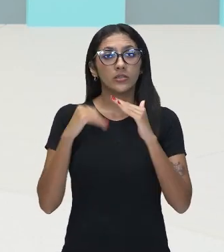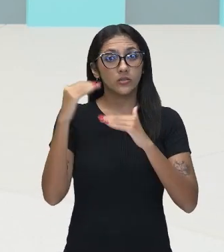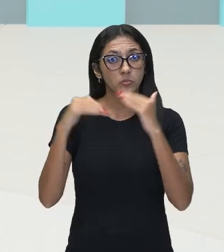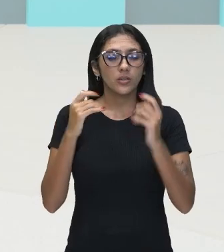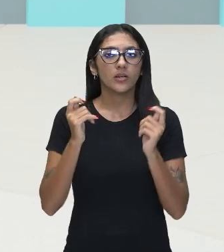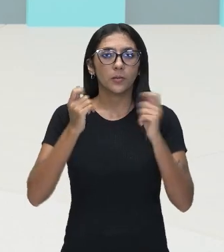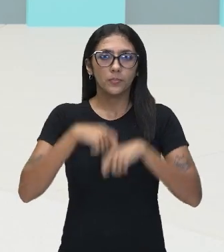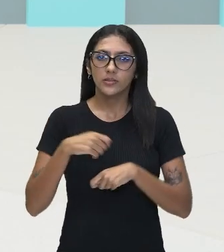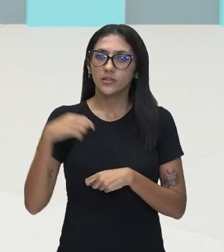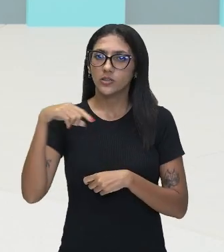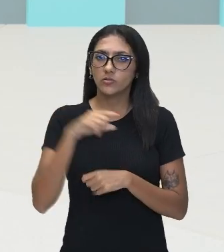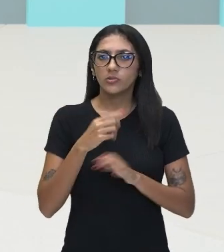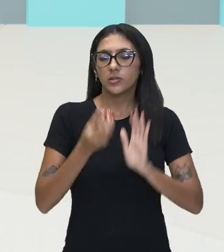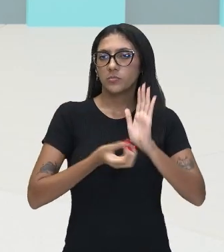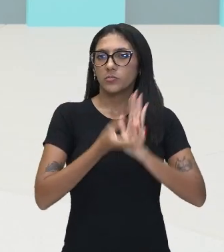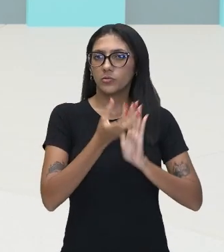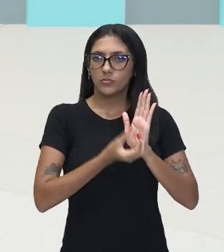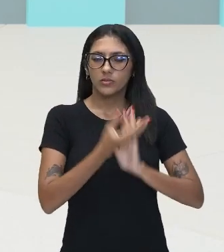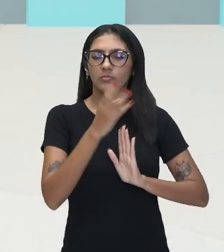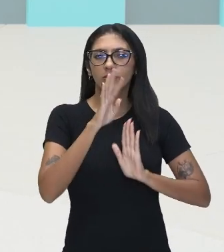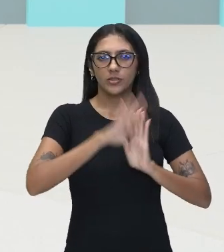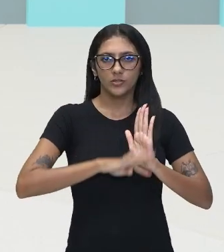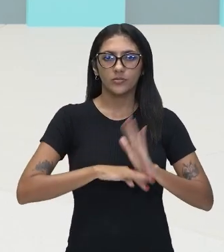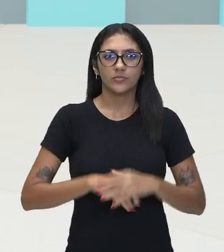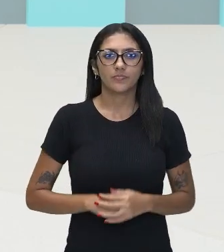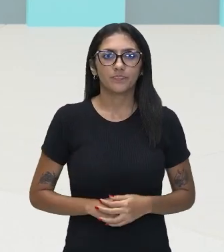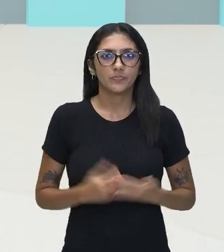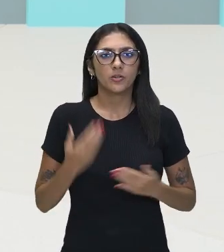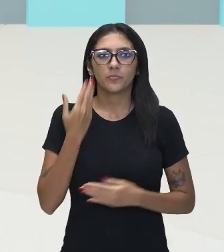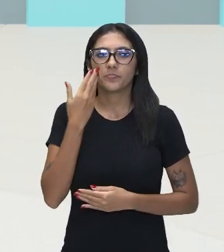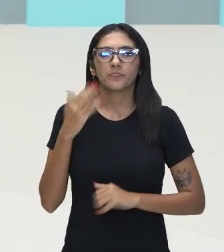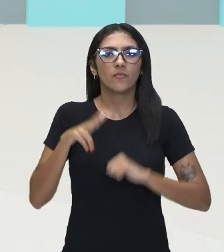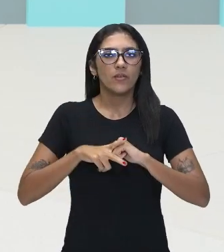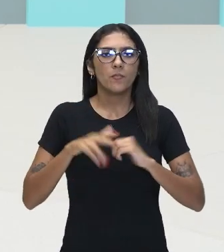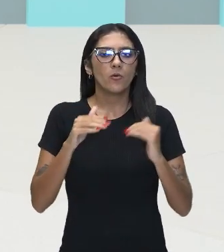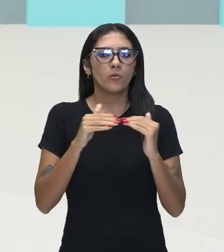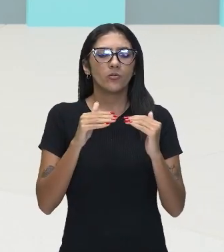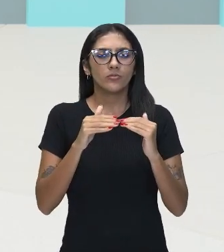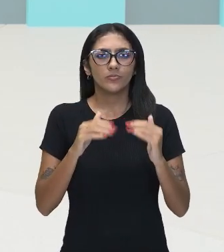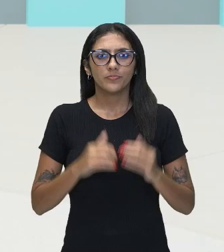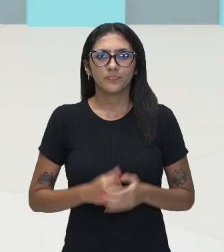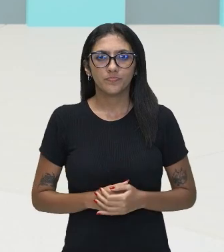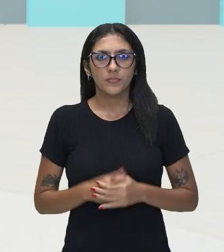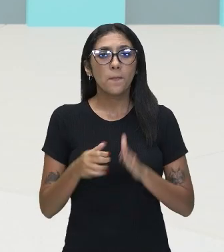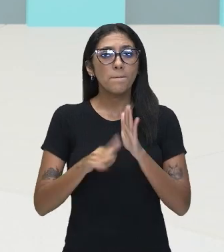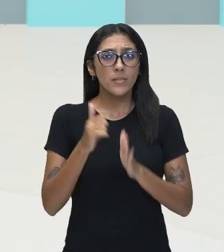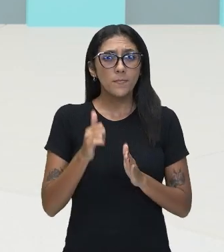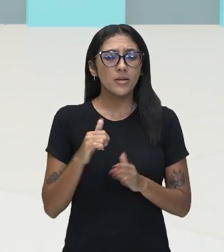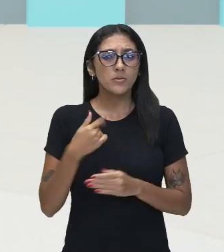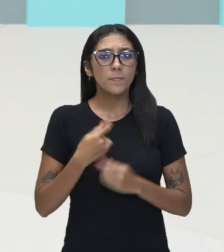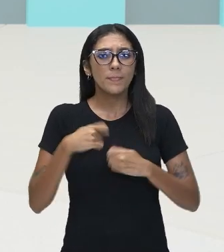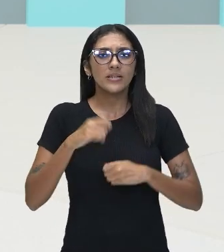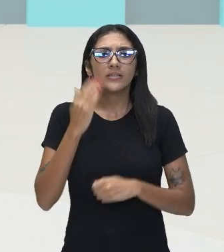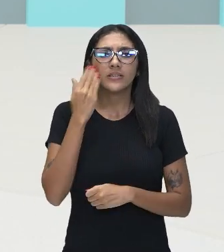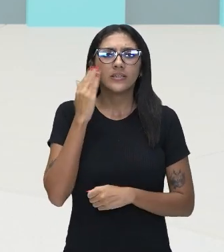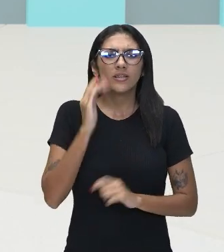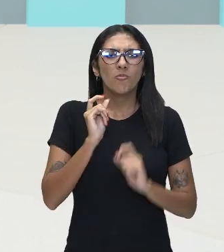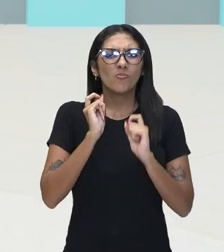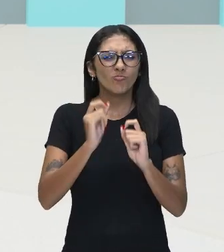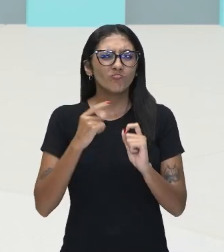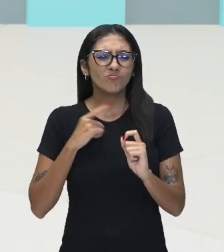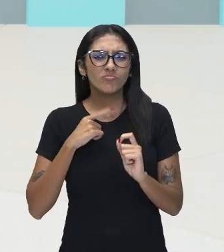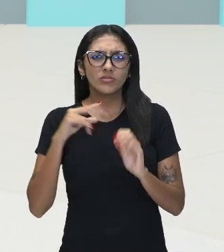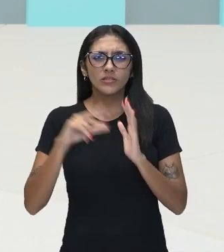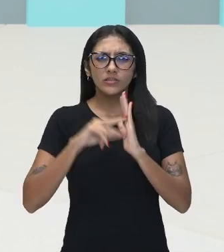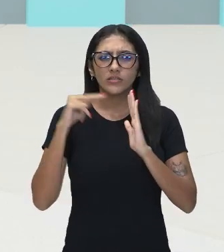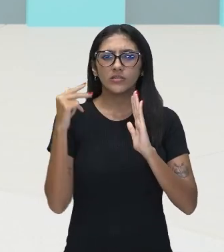capacidade de produção textual. Então, a concordância verbal. Primeiro, precisamos entender o que é a concordância